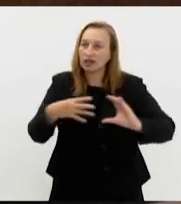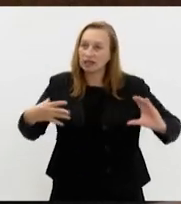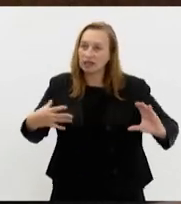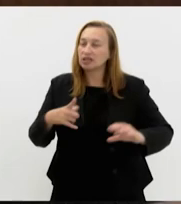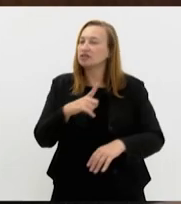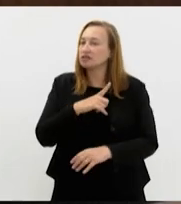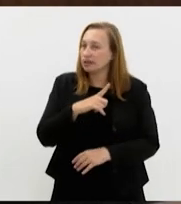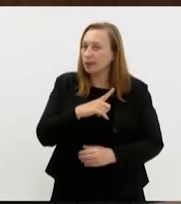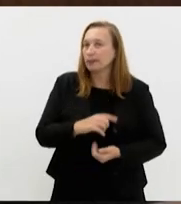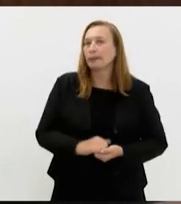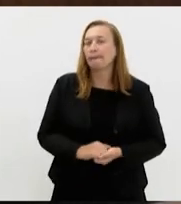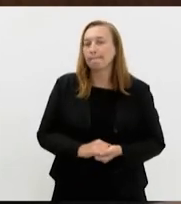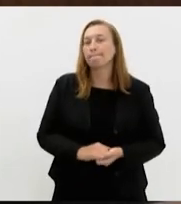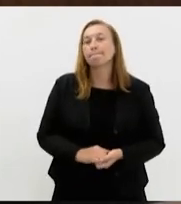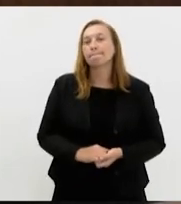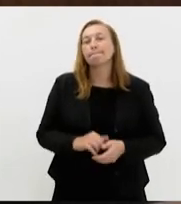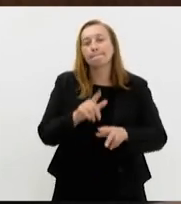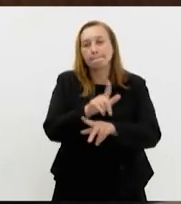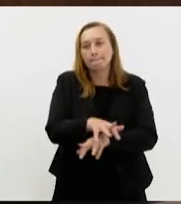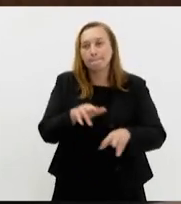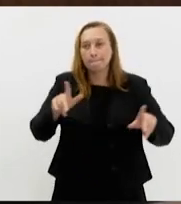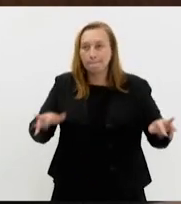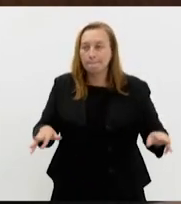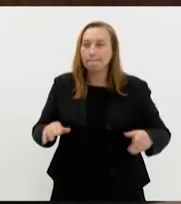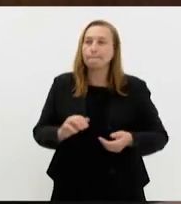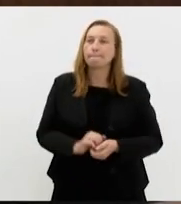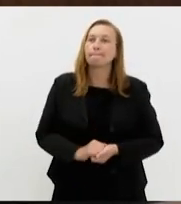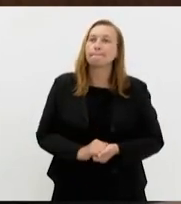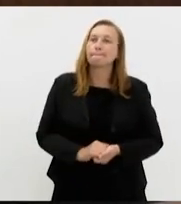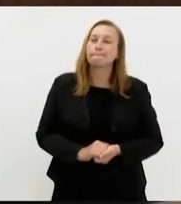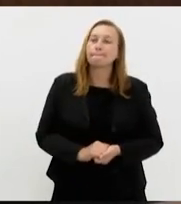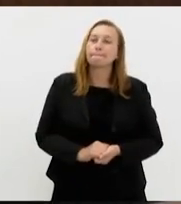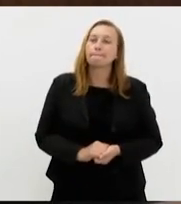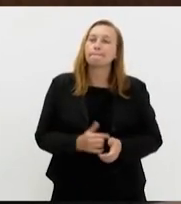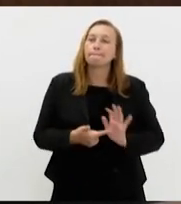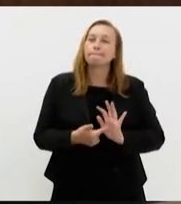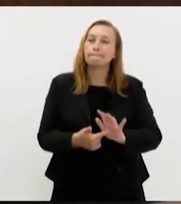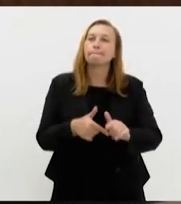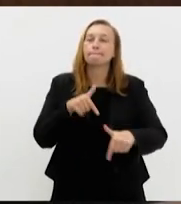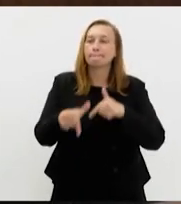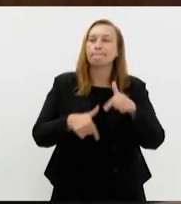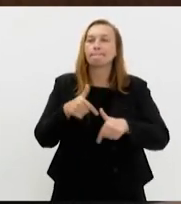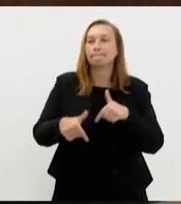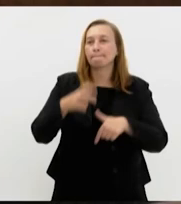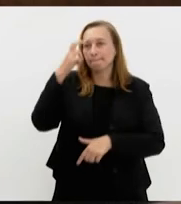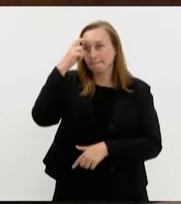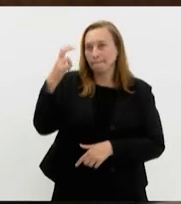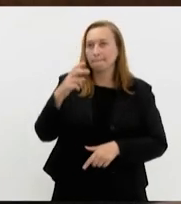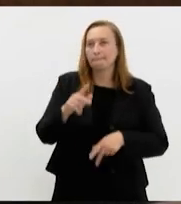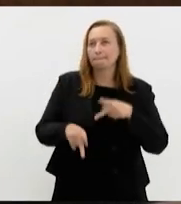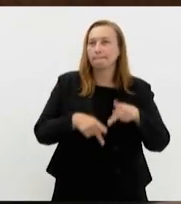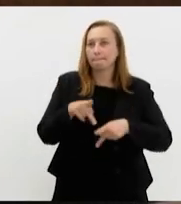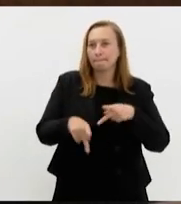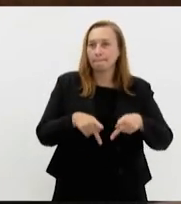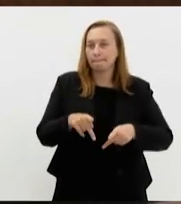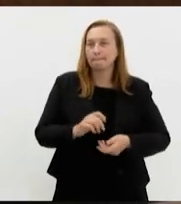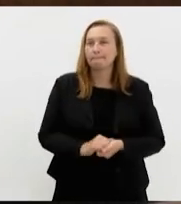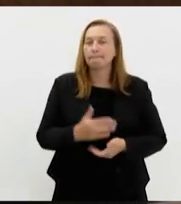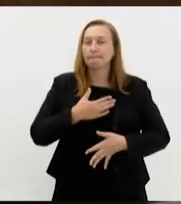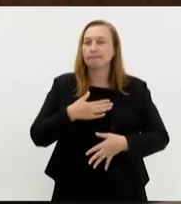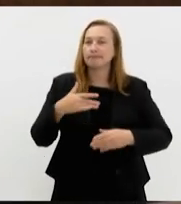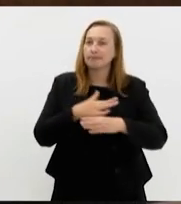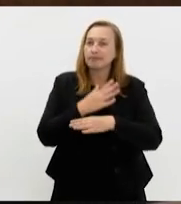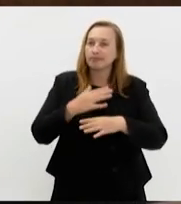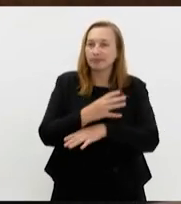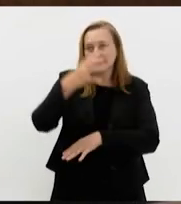característica diferente, retratando ali o trabalho e a cultura de um povo. Na minha cidade, em